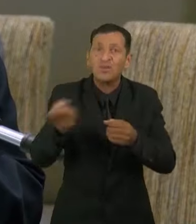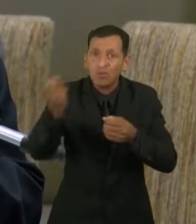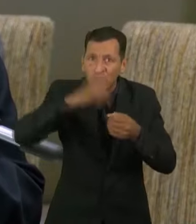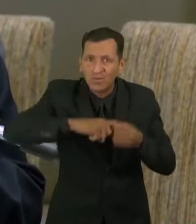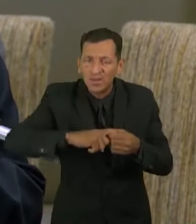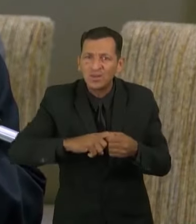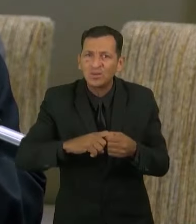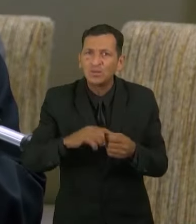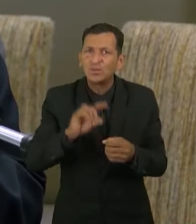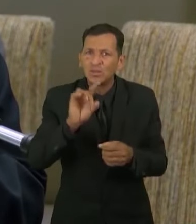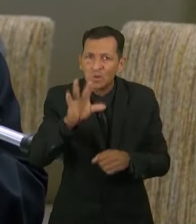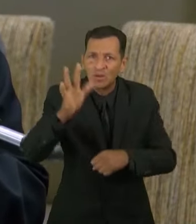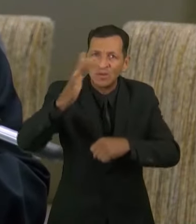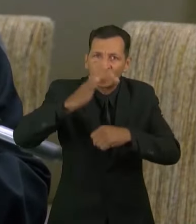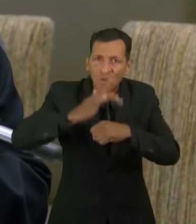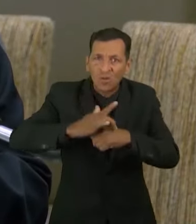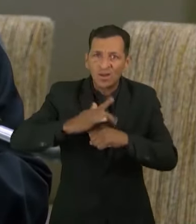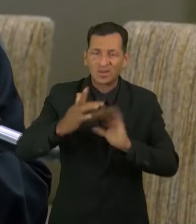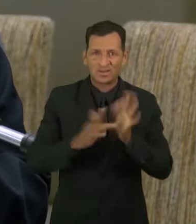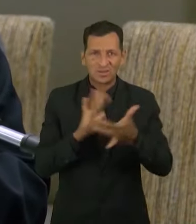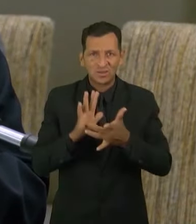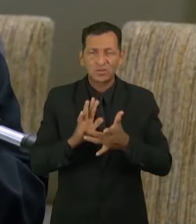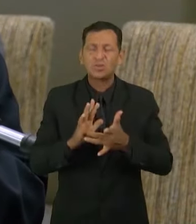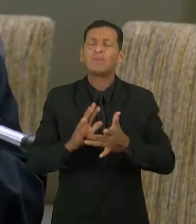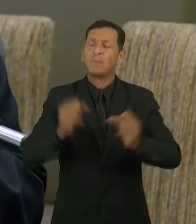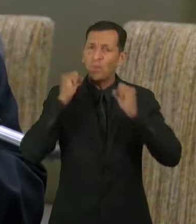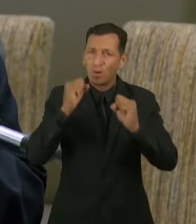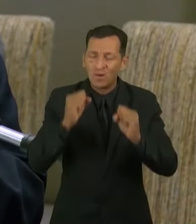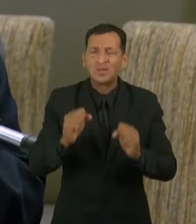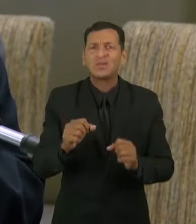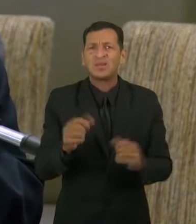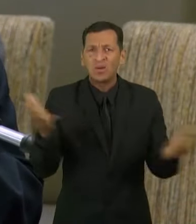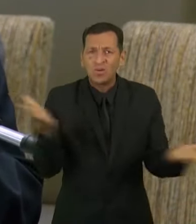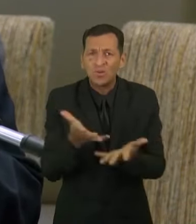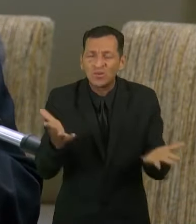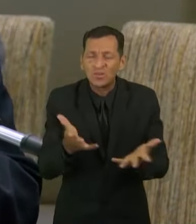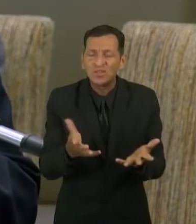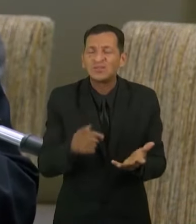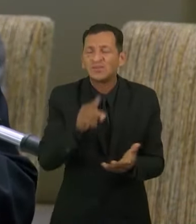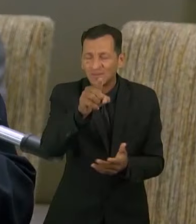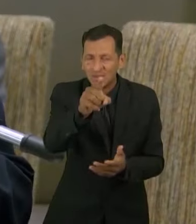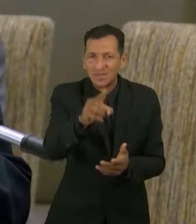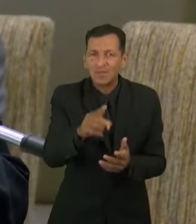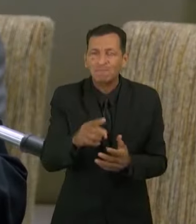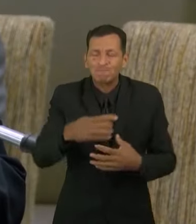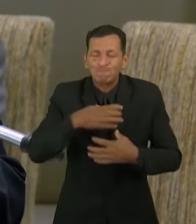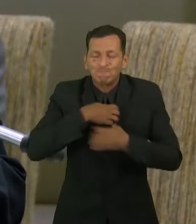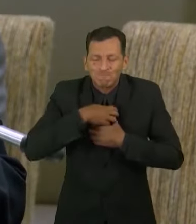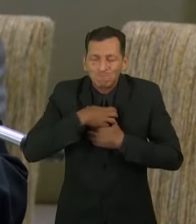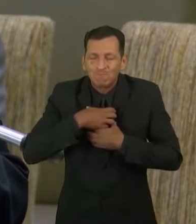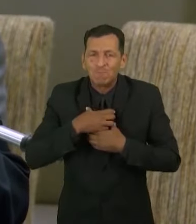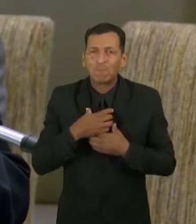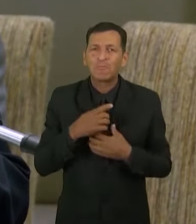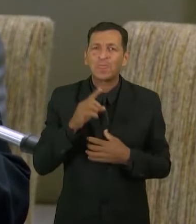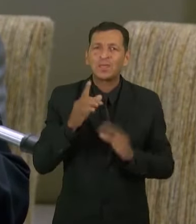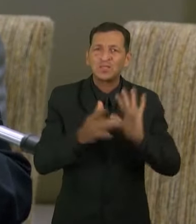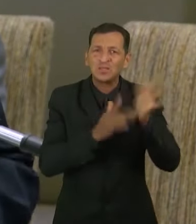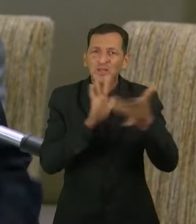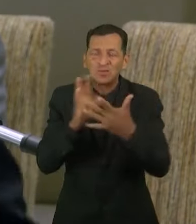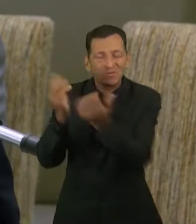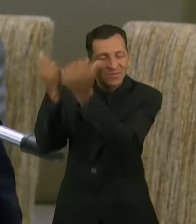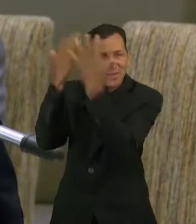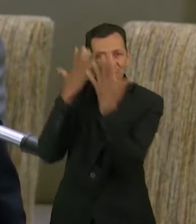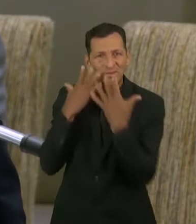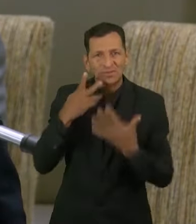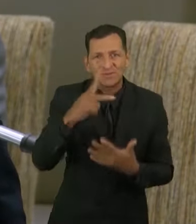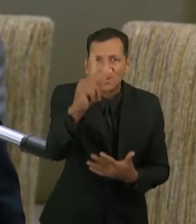de Deus. E a partir do que você vai falar, pela experiência que Jesus vai te dar, tem gente que